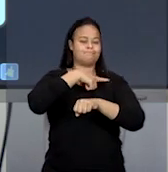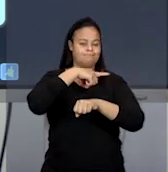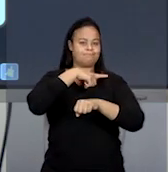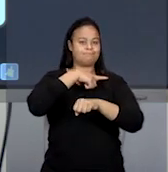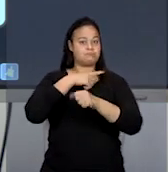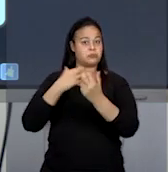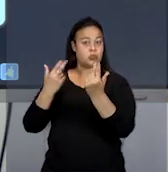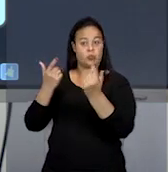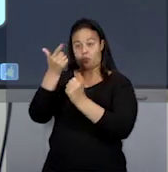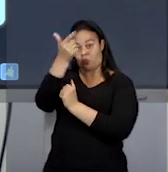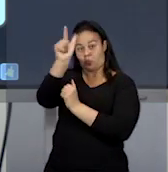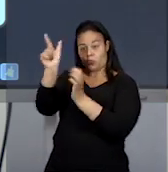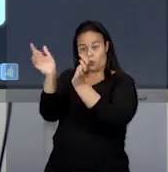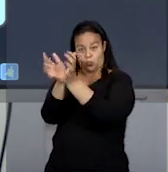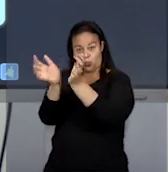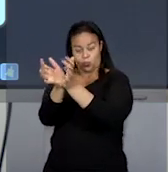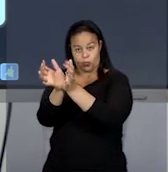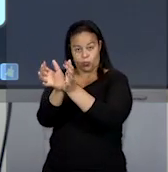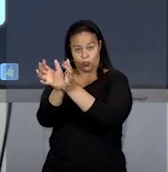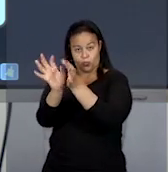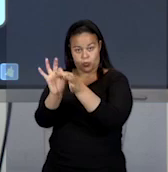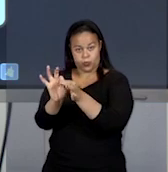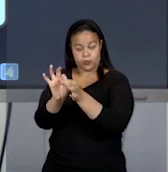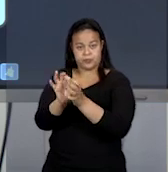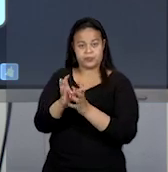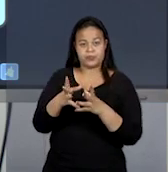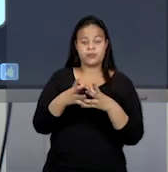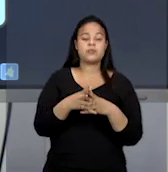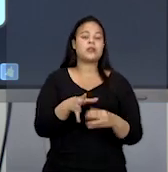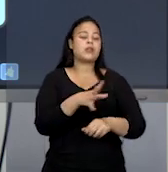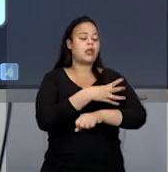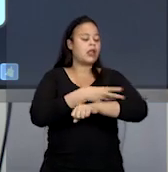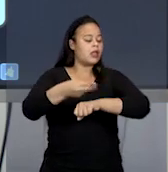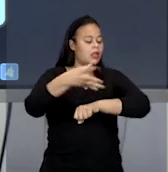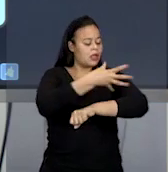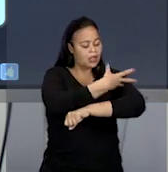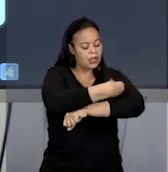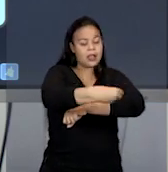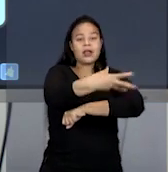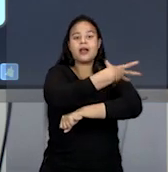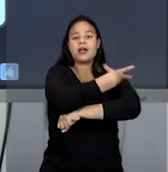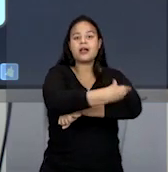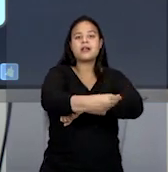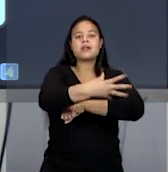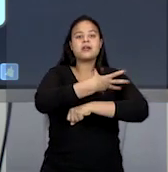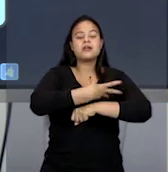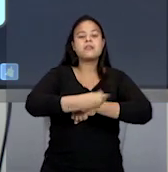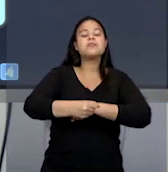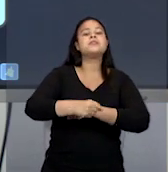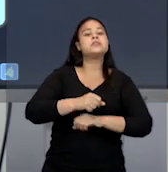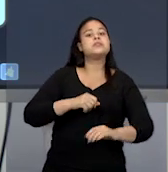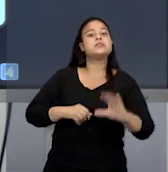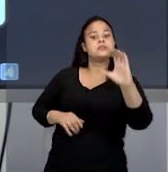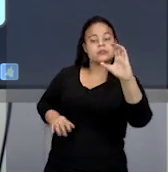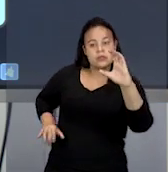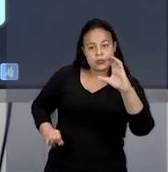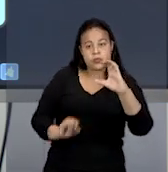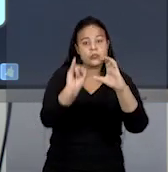progenitores. Então, reparem que tanto a pelagem, né, a cor das penas aqui vai ser determinada pelo Czão e pelo